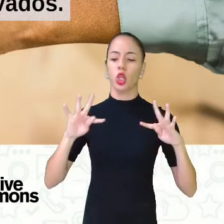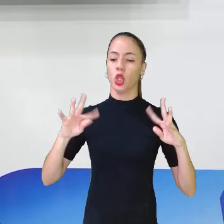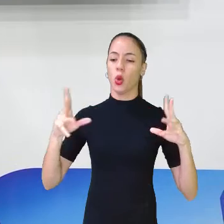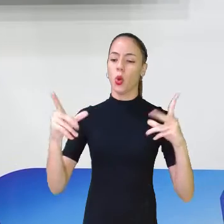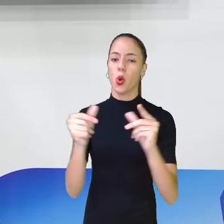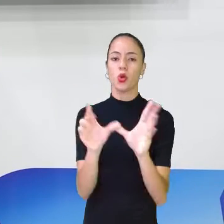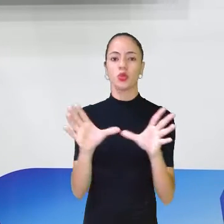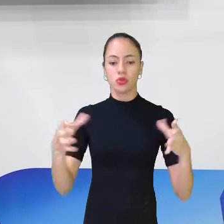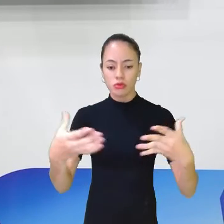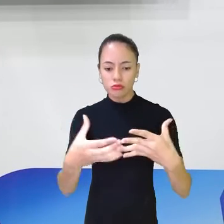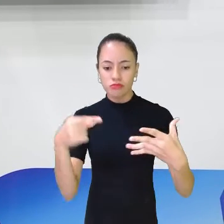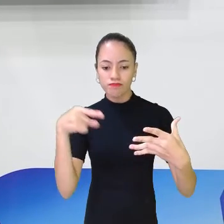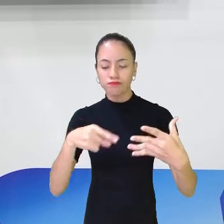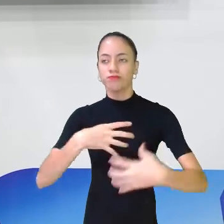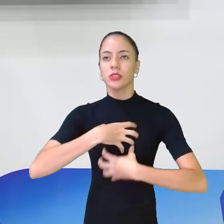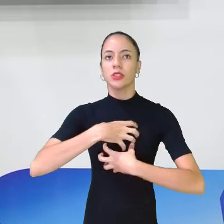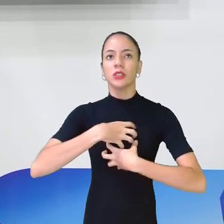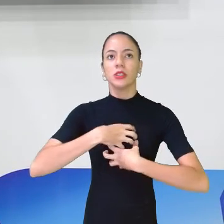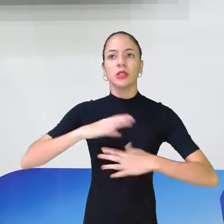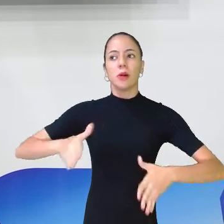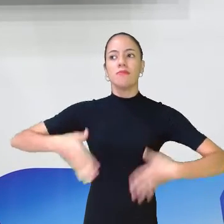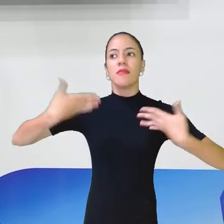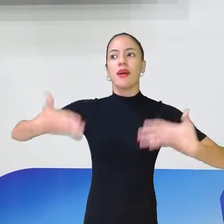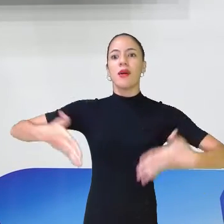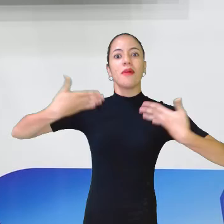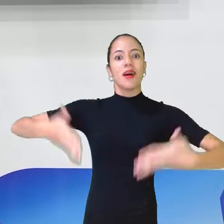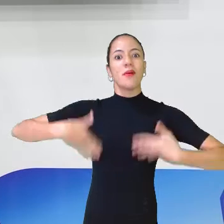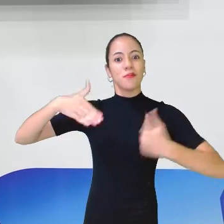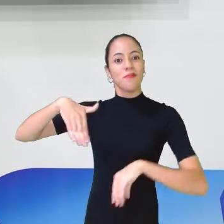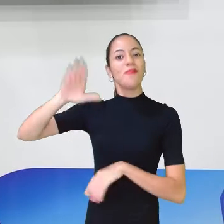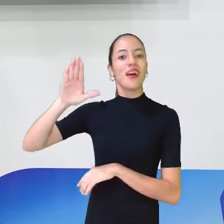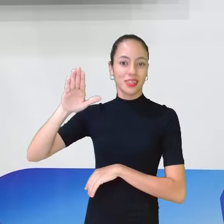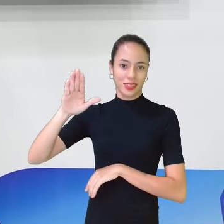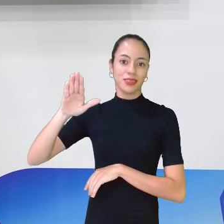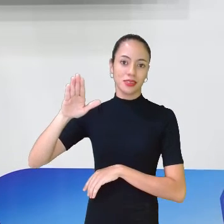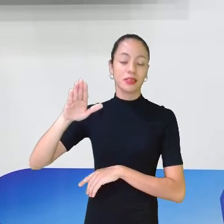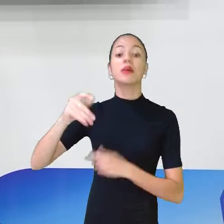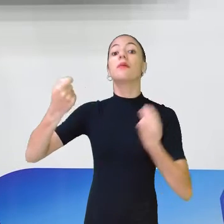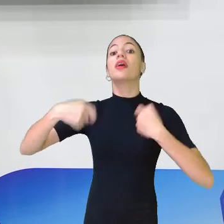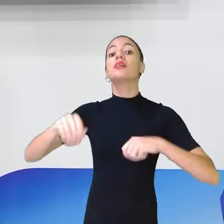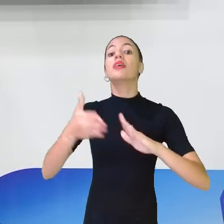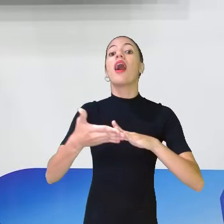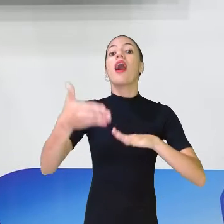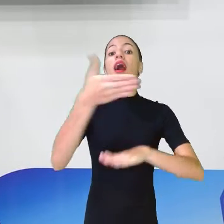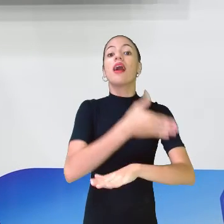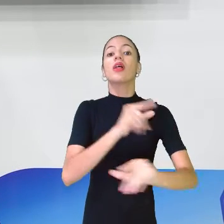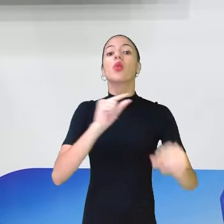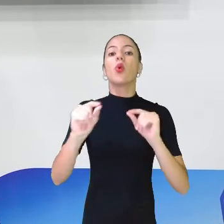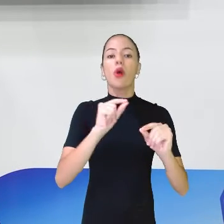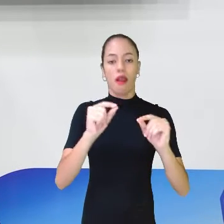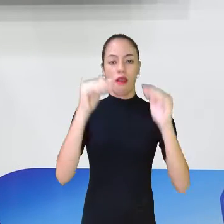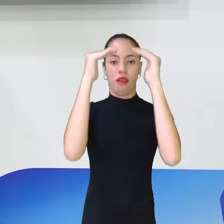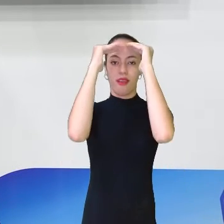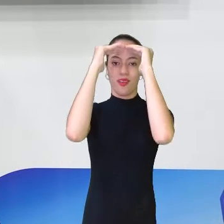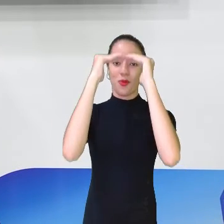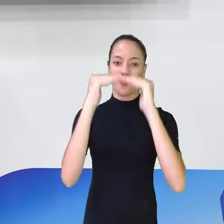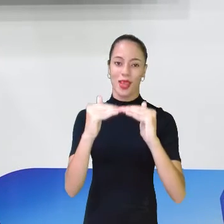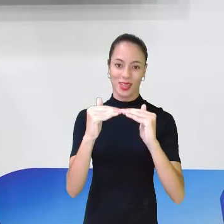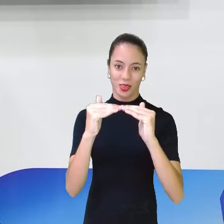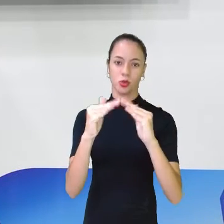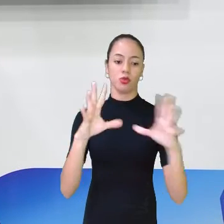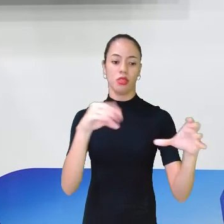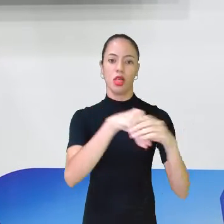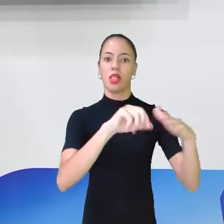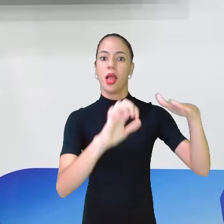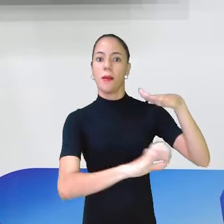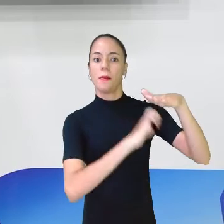mais motivados. Então, através do ato de respeito, dentro de uma empresa, você pode